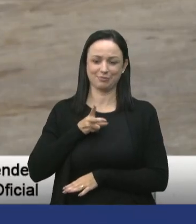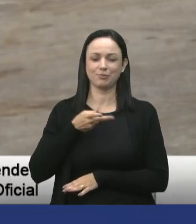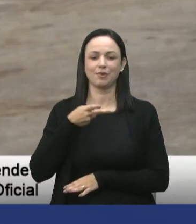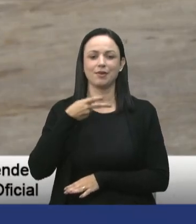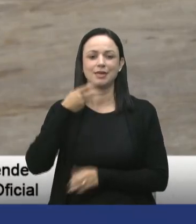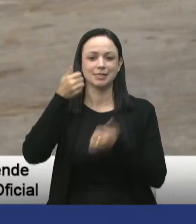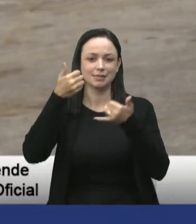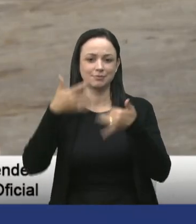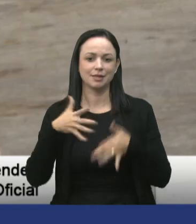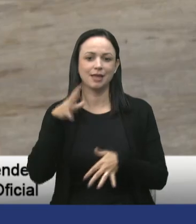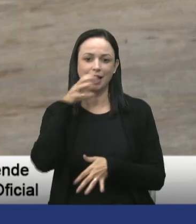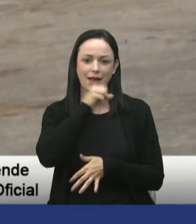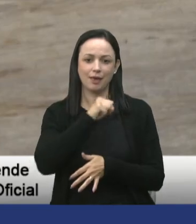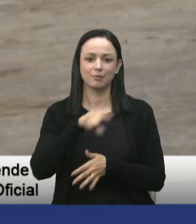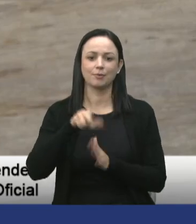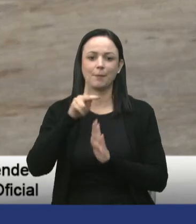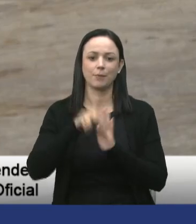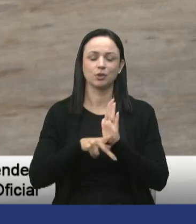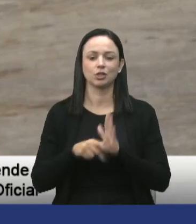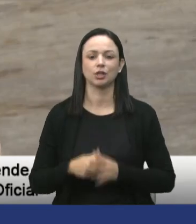rapidamente sobre o projeto.